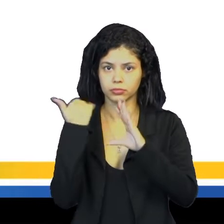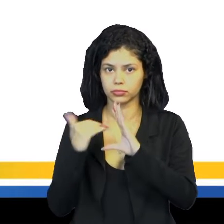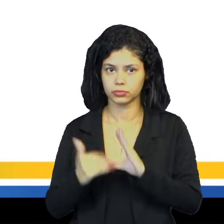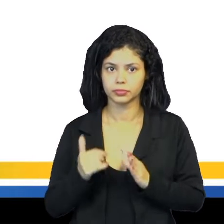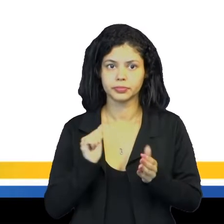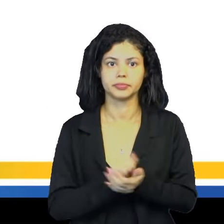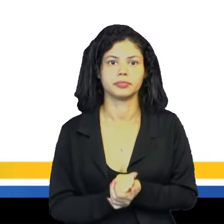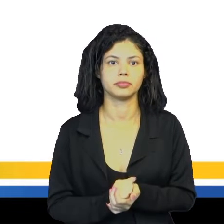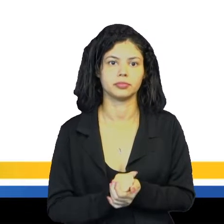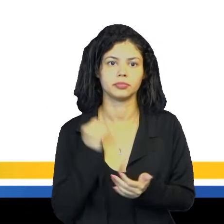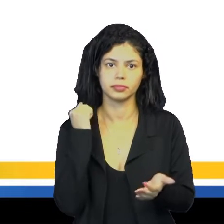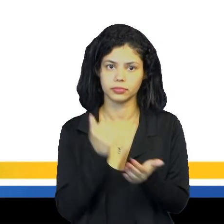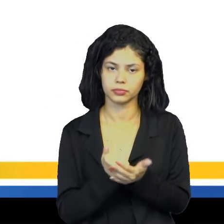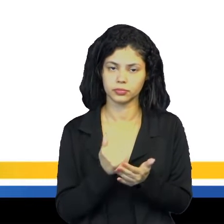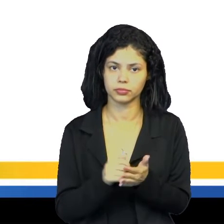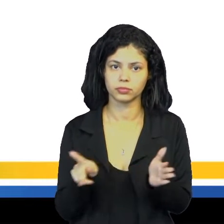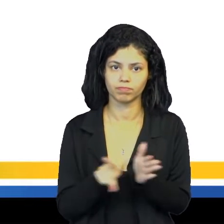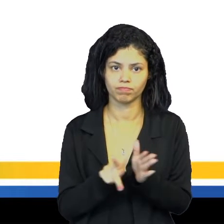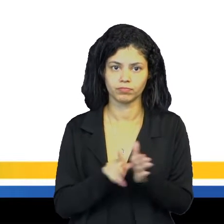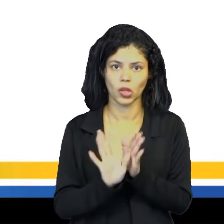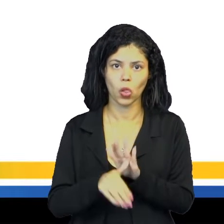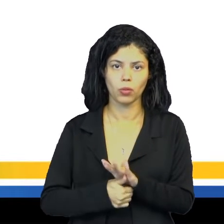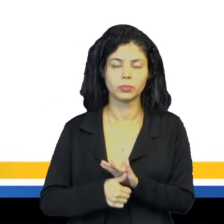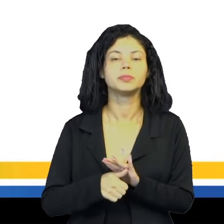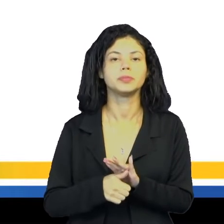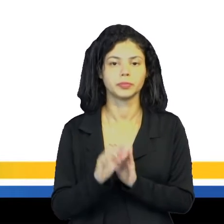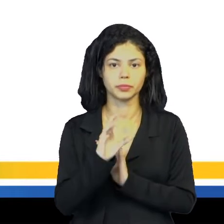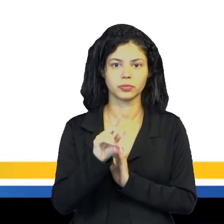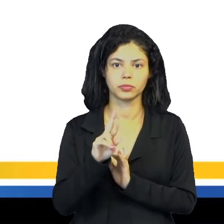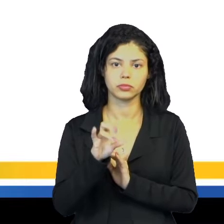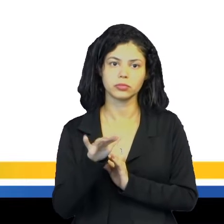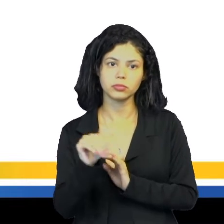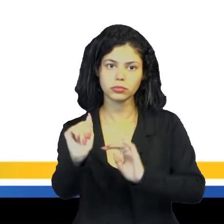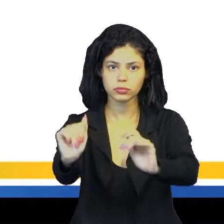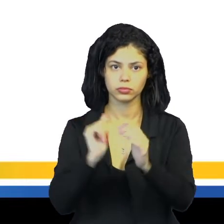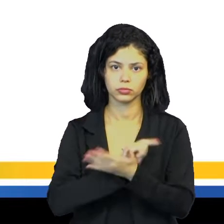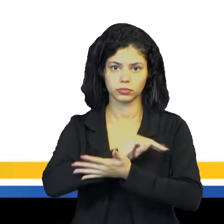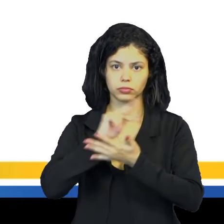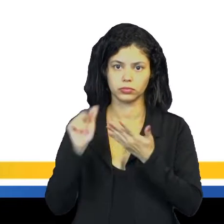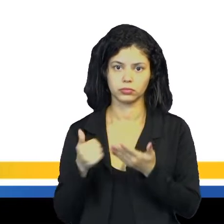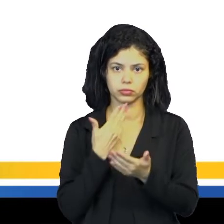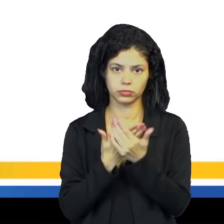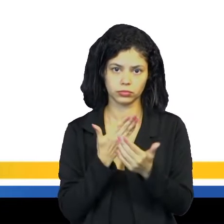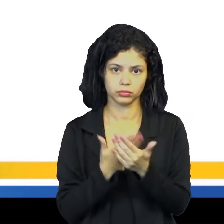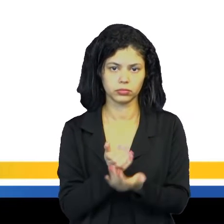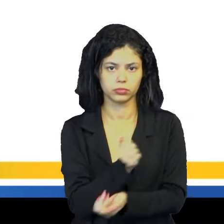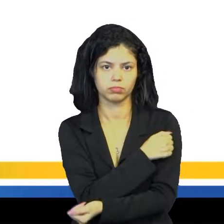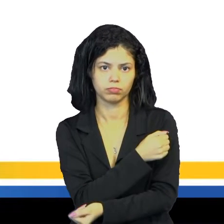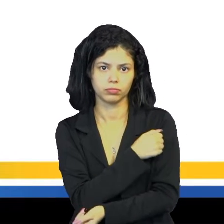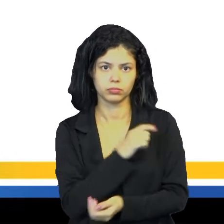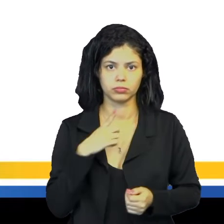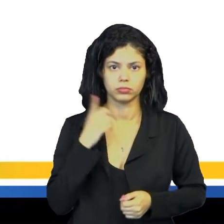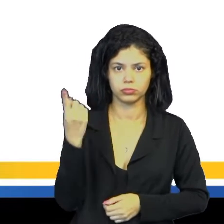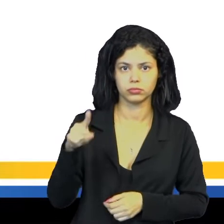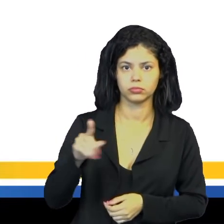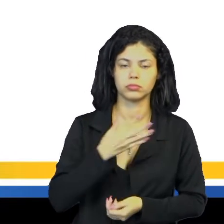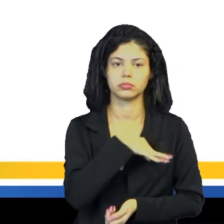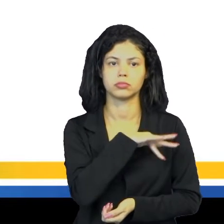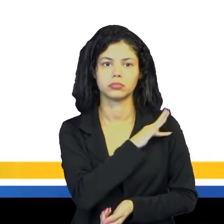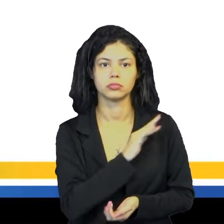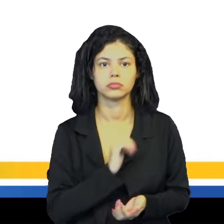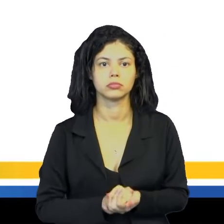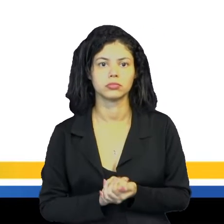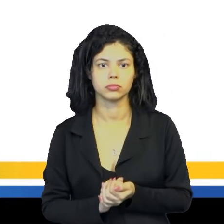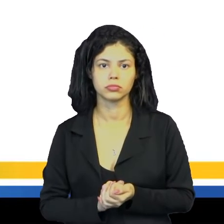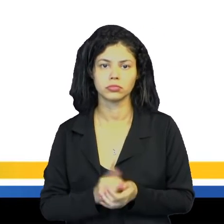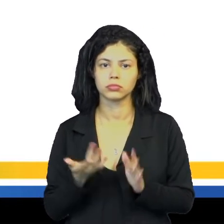das publicações que eram contrabandeadas para a colônia. Então, vários estudantes, né, que iam à Universidade de Coimbra